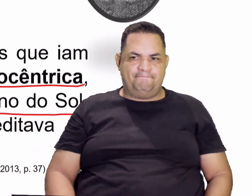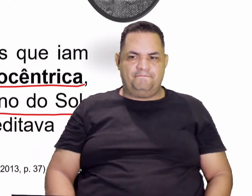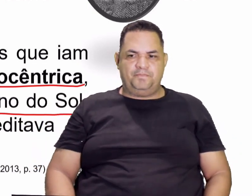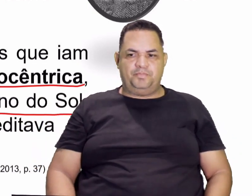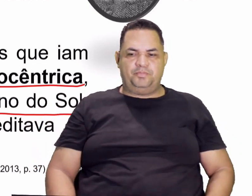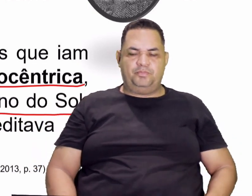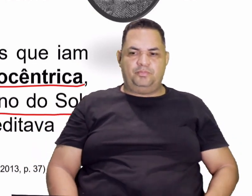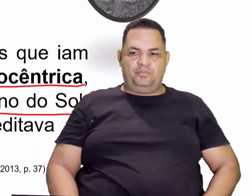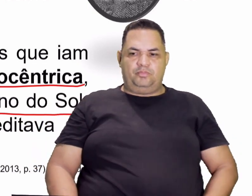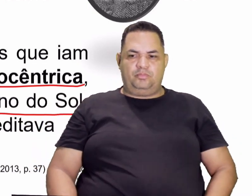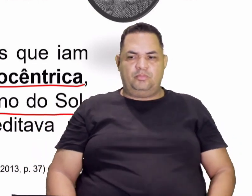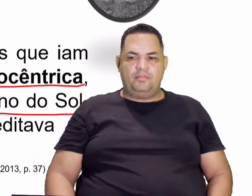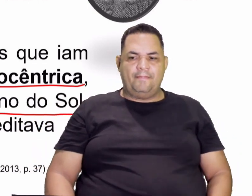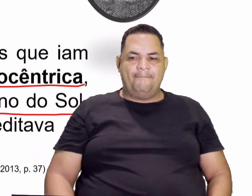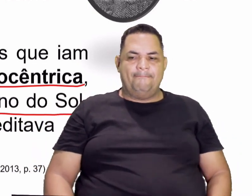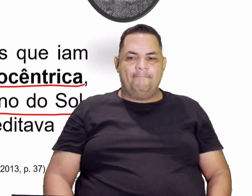época.